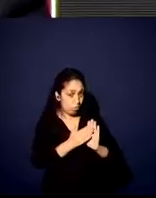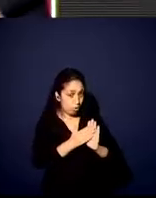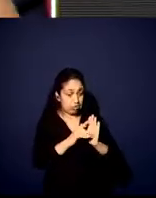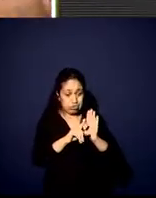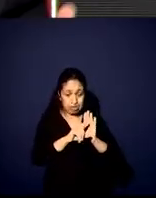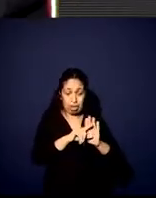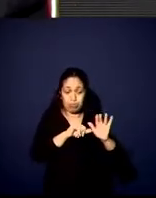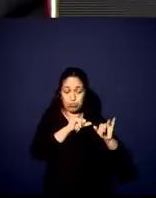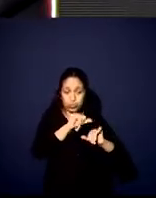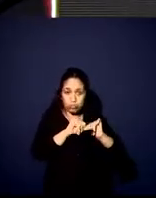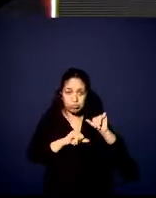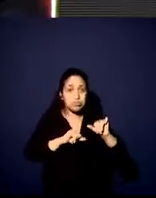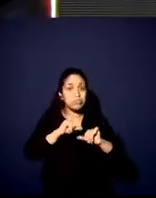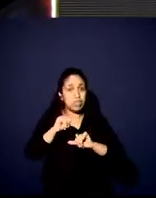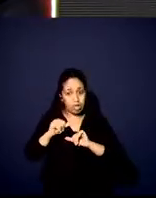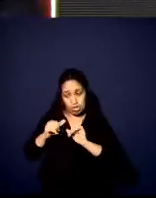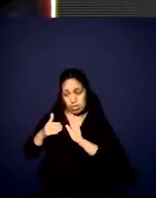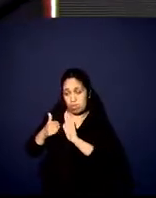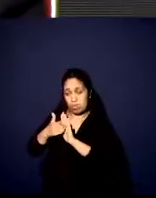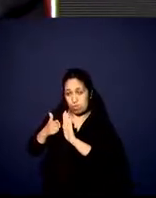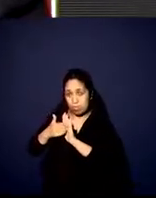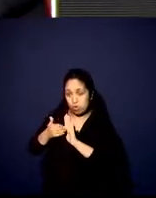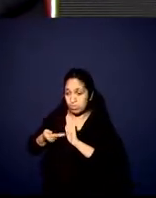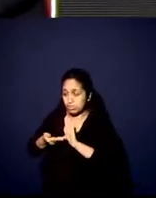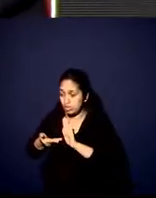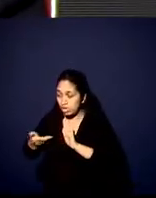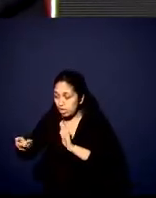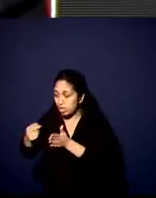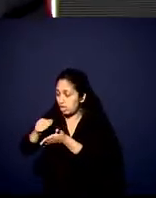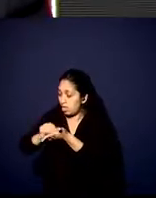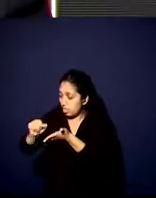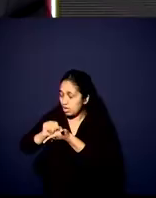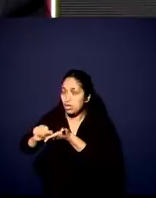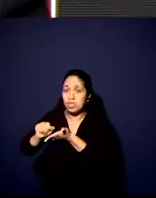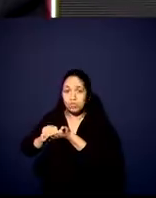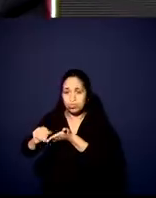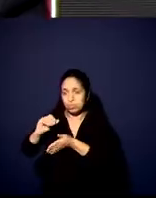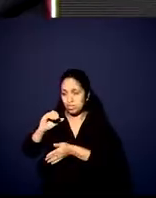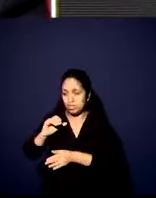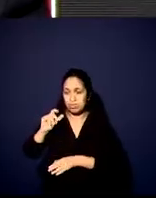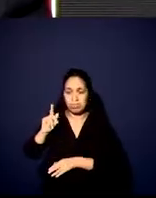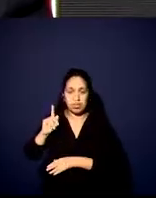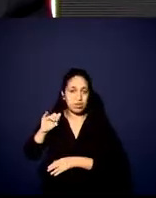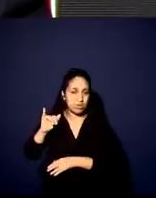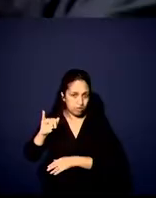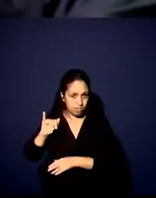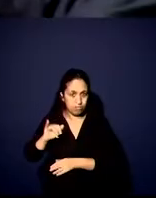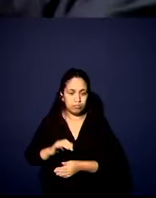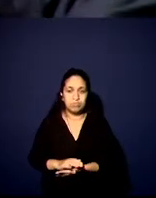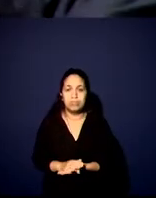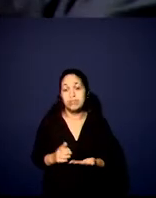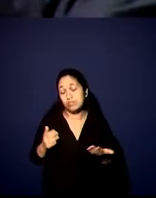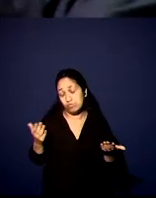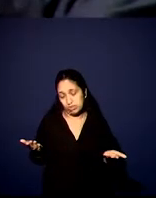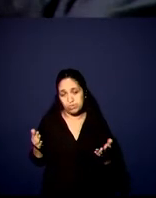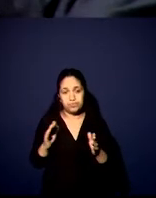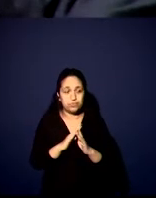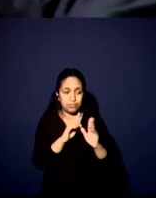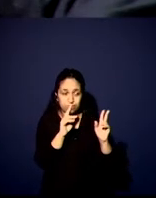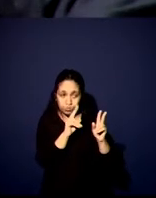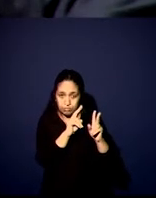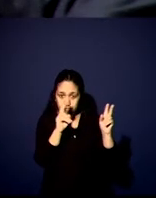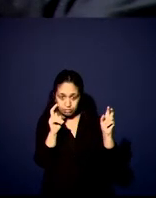legislativas a propostas e encaminhamento de assinaturas de coleta para CPI Mas enfim esse assunto tem